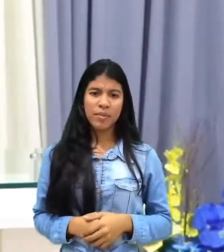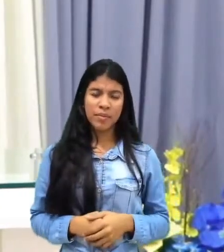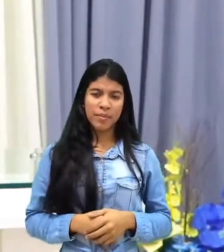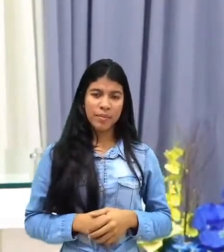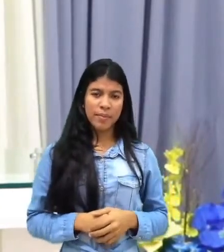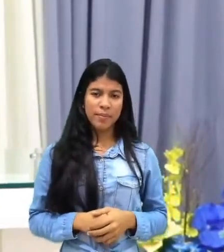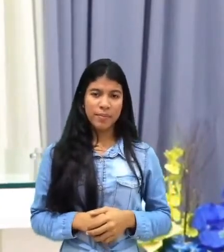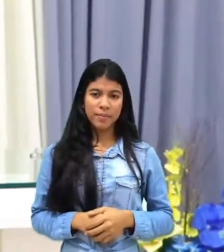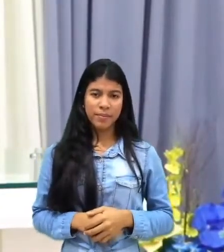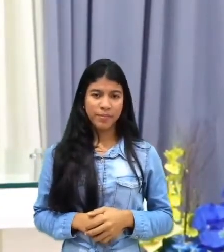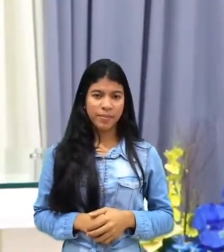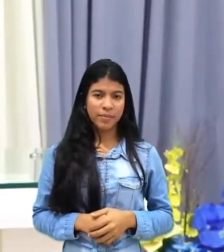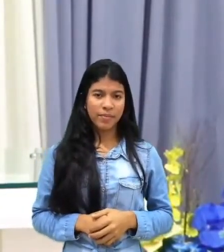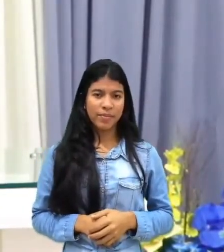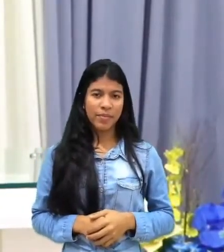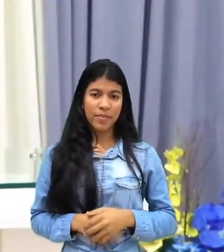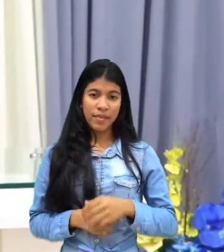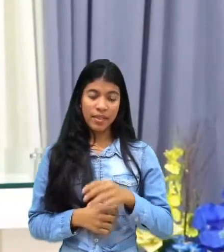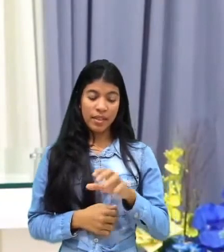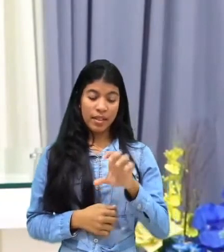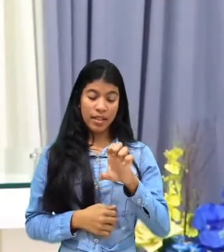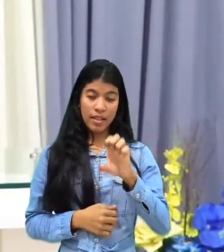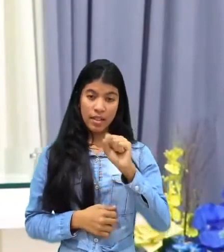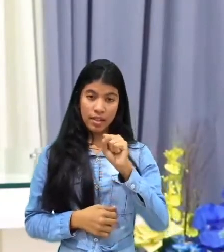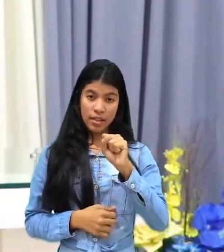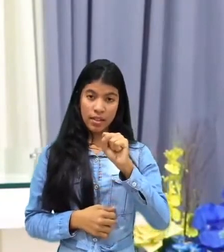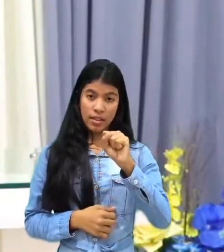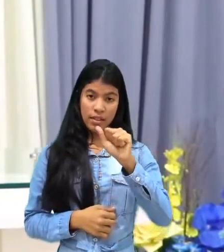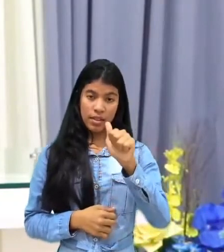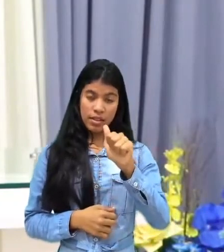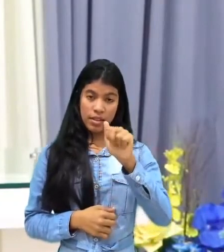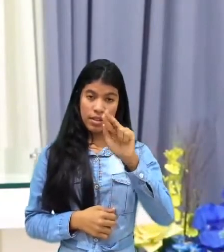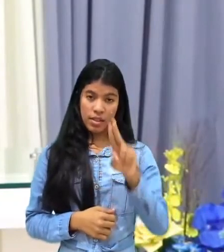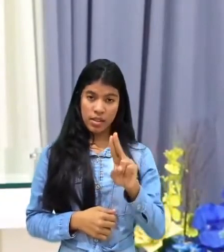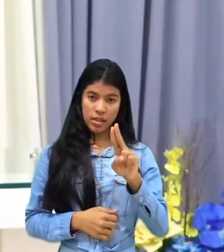são. Esaú, fortão,